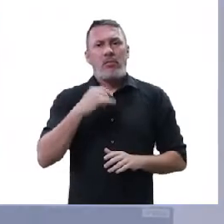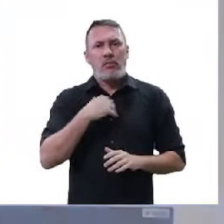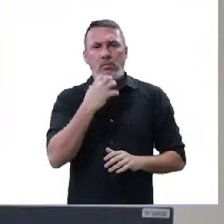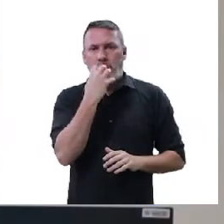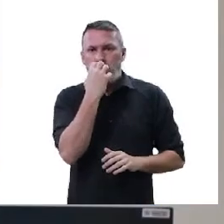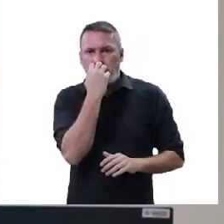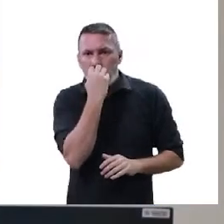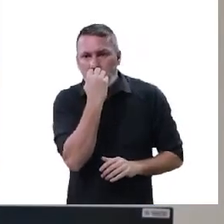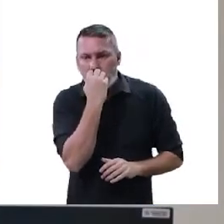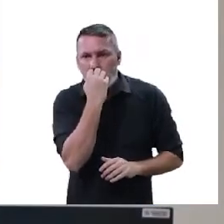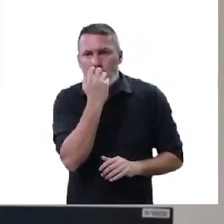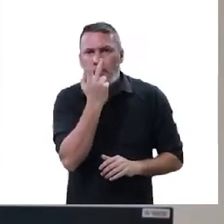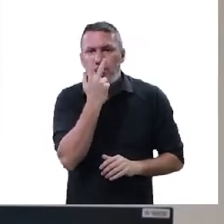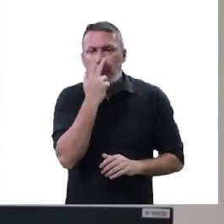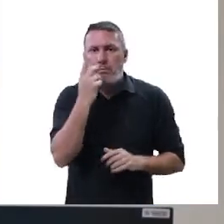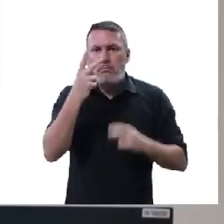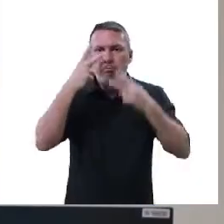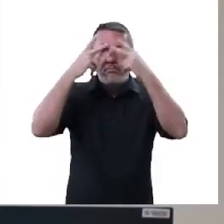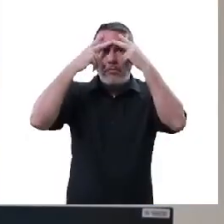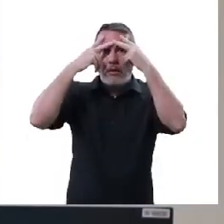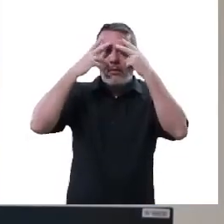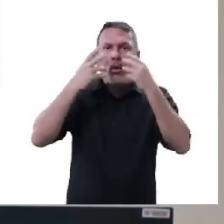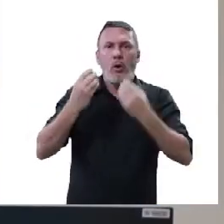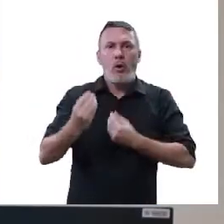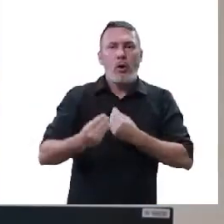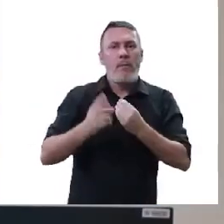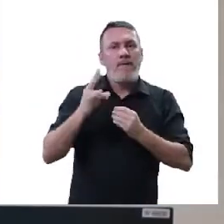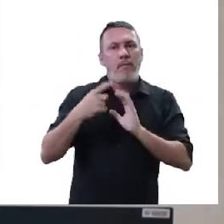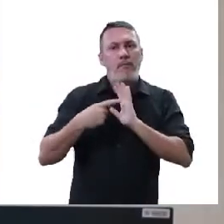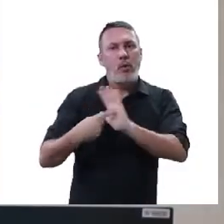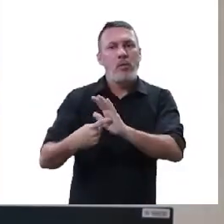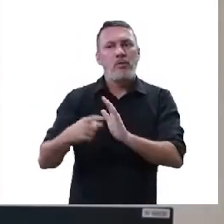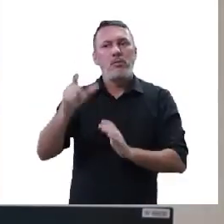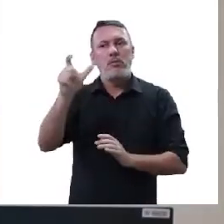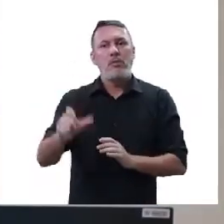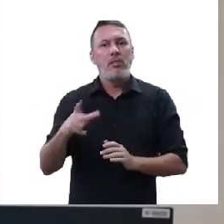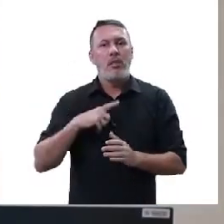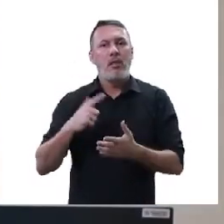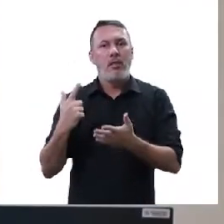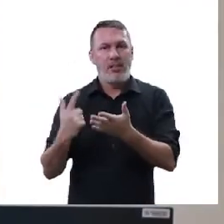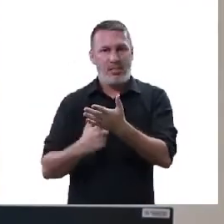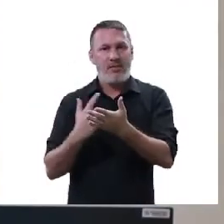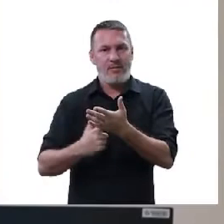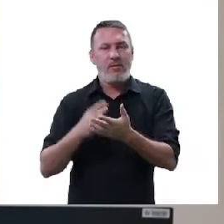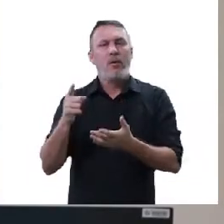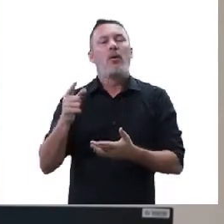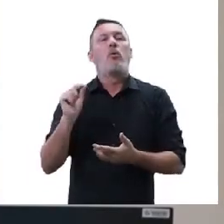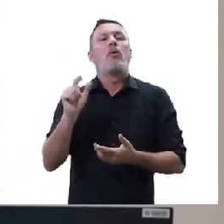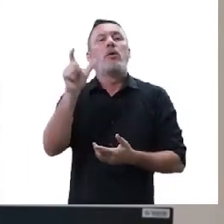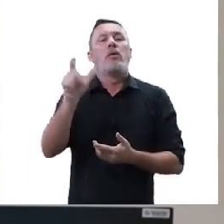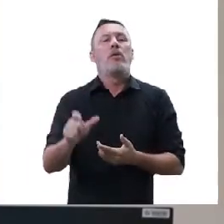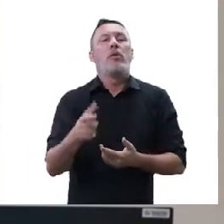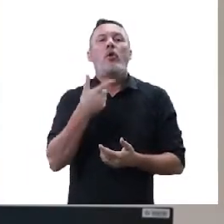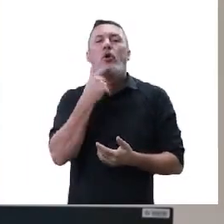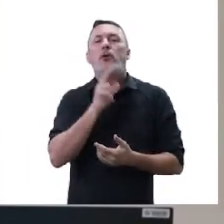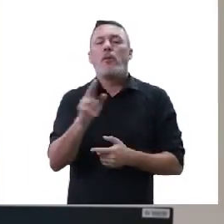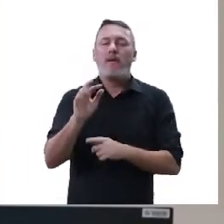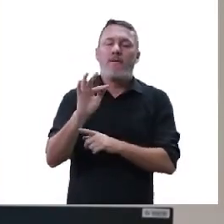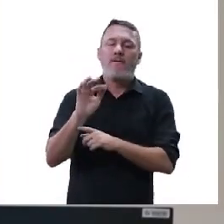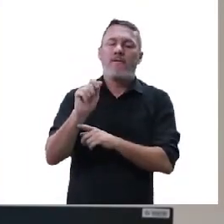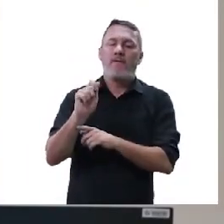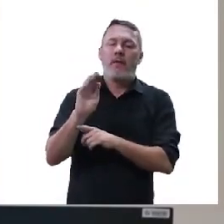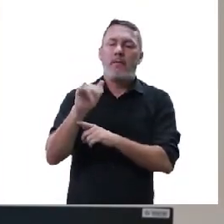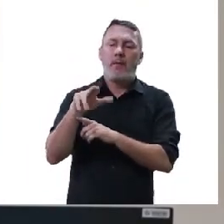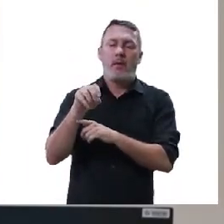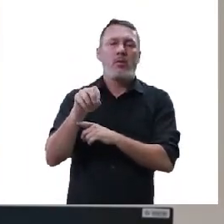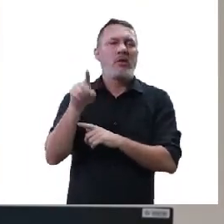vou me calar e nós vamos mostrar para vocês, através da literatura, de um sujeito chamado Fabiano, que ele se calava com medo de falar